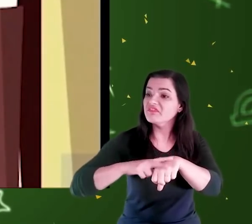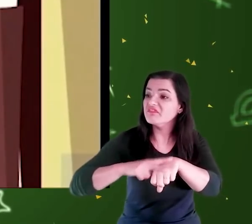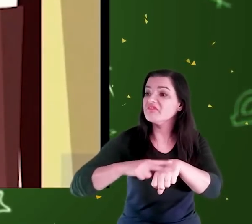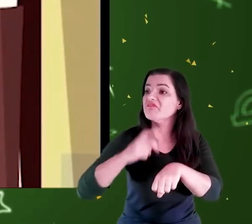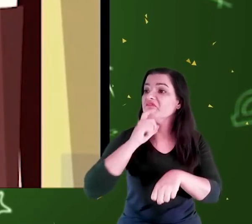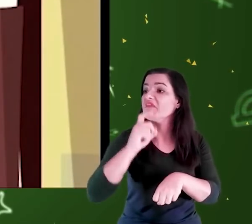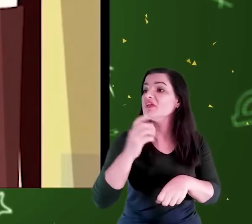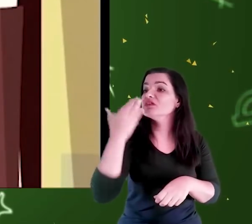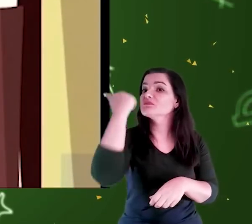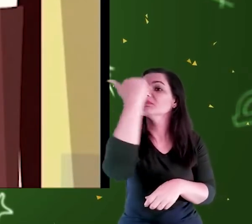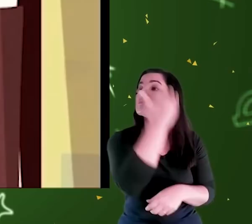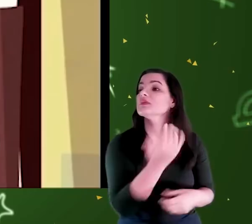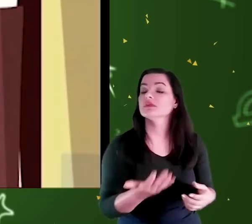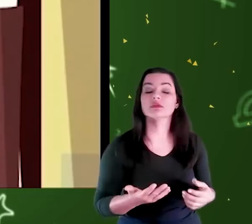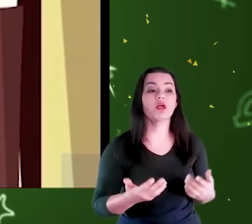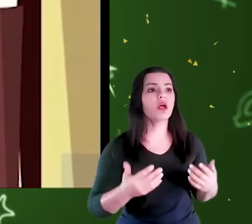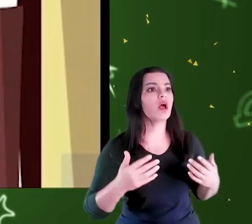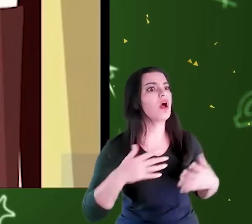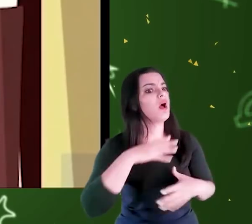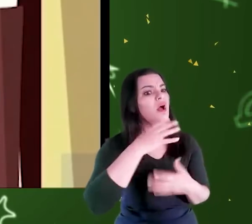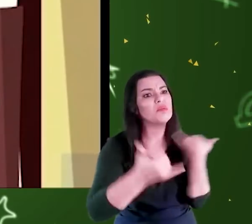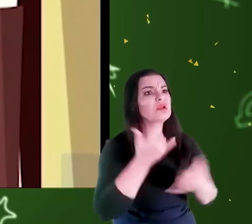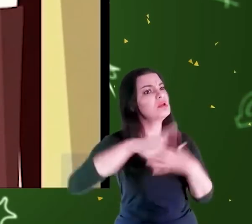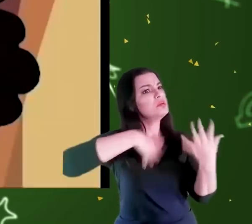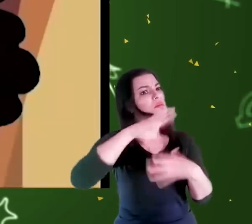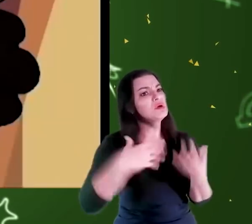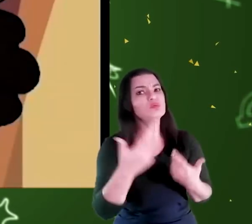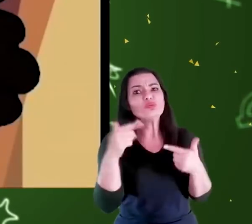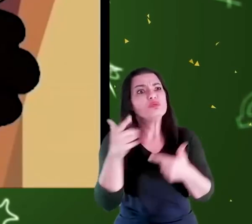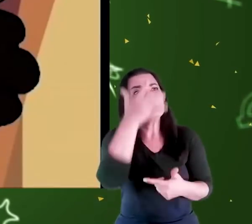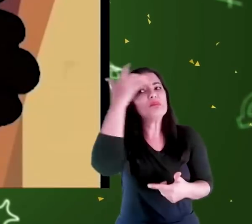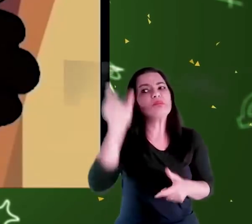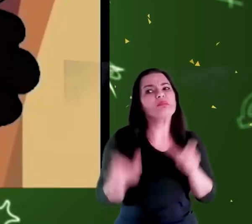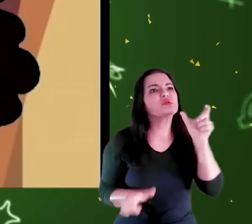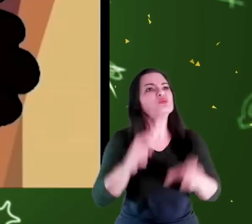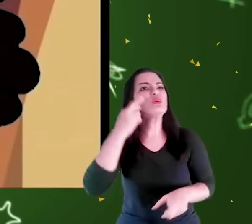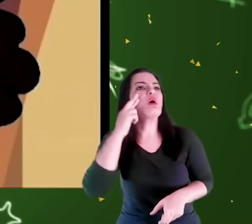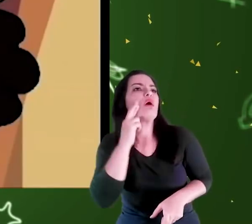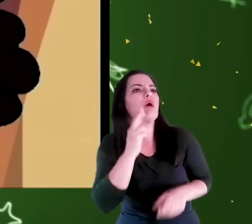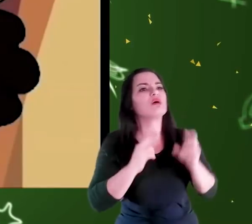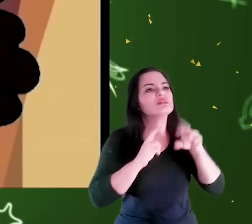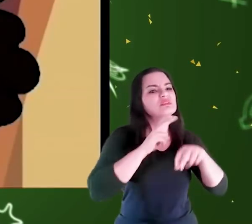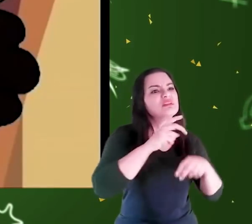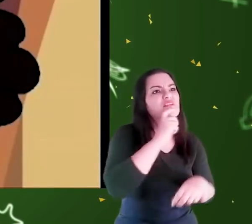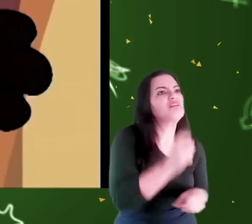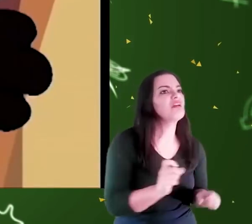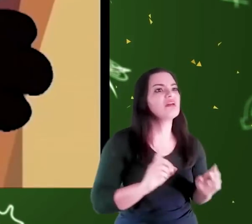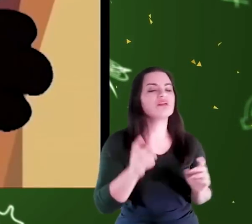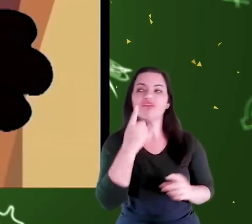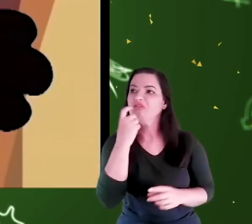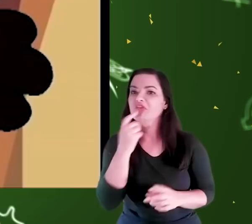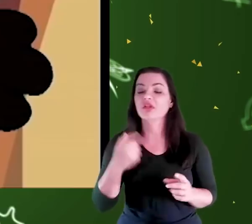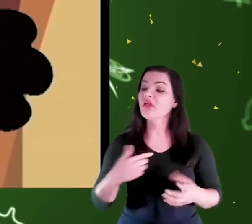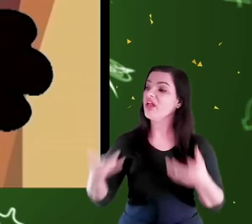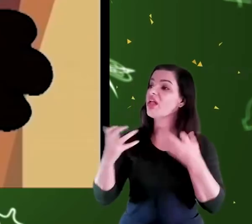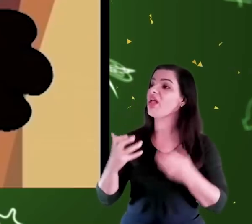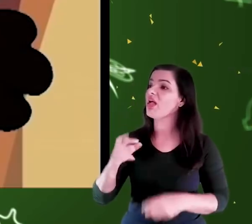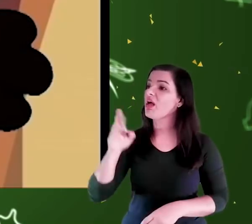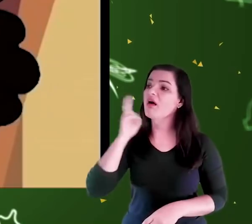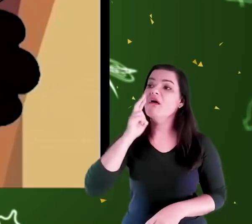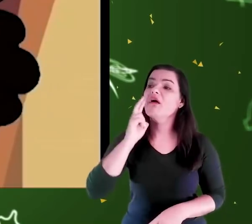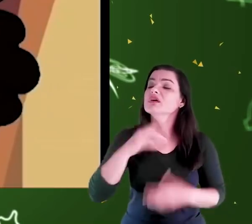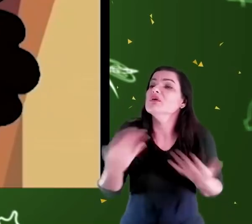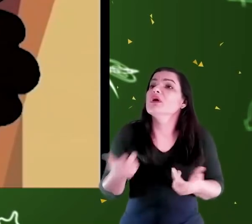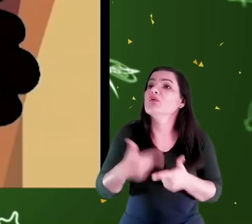bagunça. Não existe gente rosa, nem verde, nem vermelha. Eu quero rosa. O que é que tem se não existe